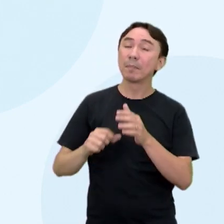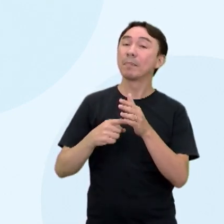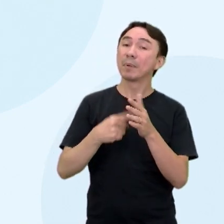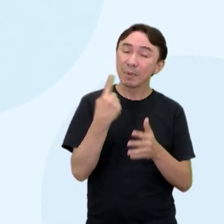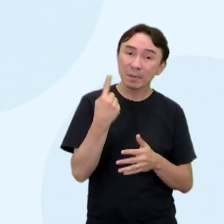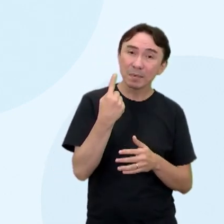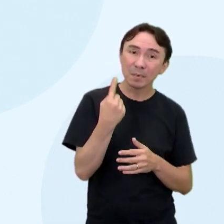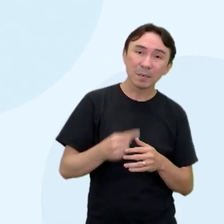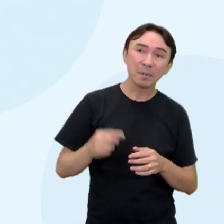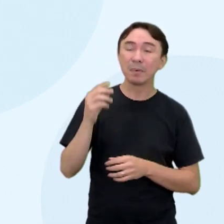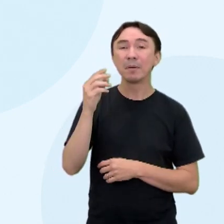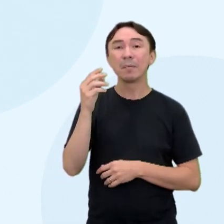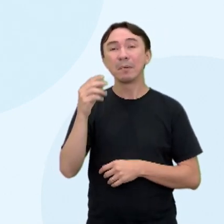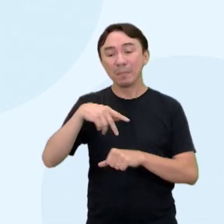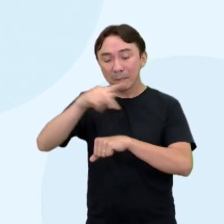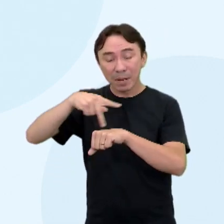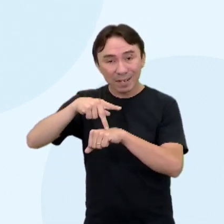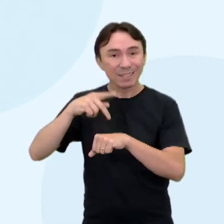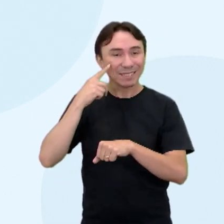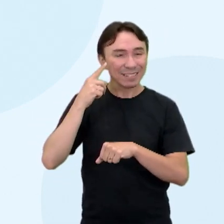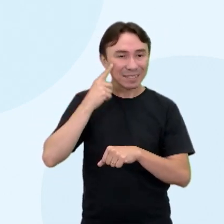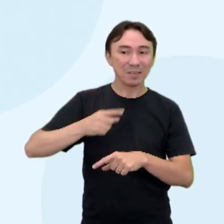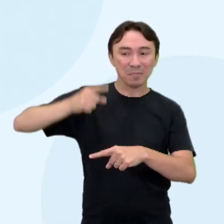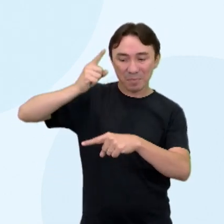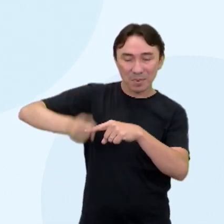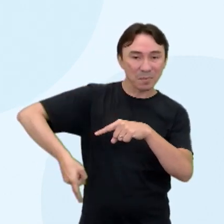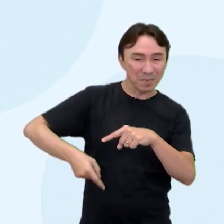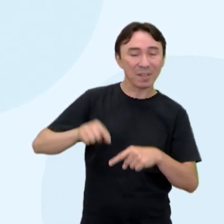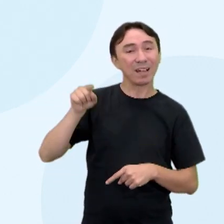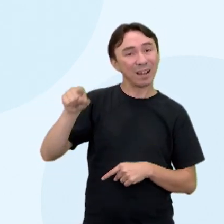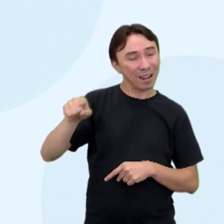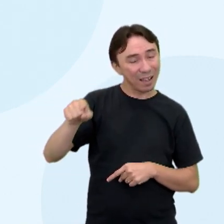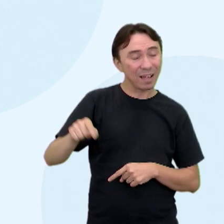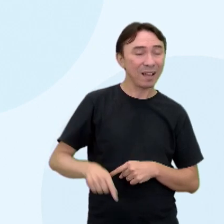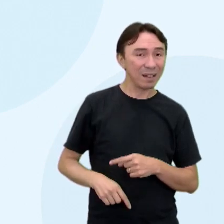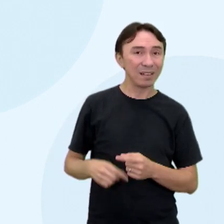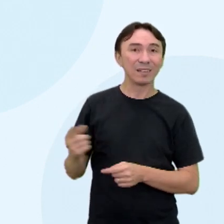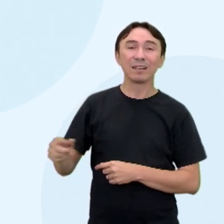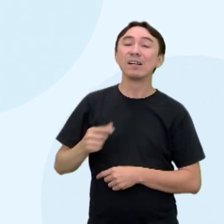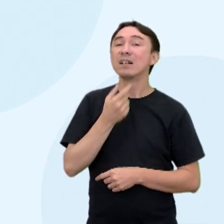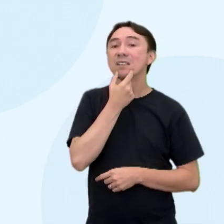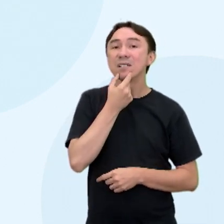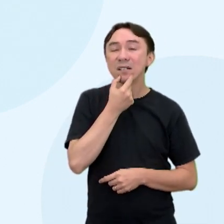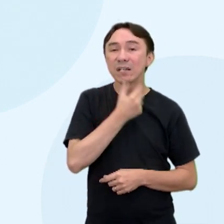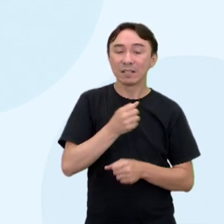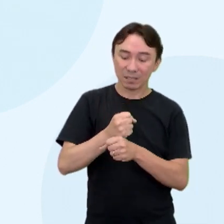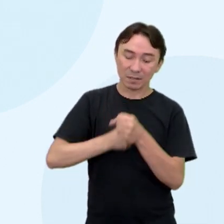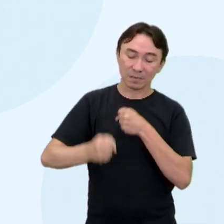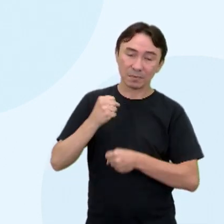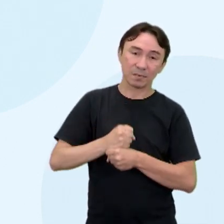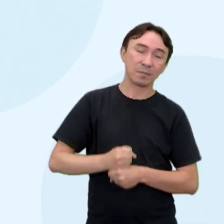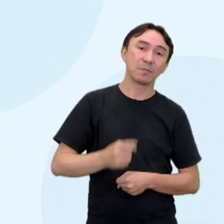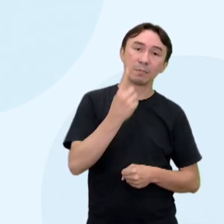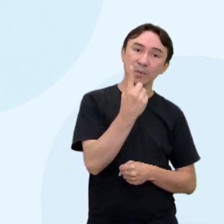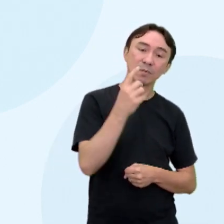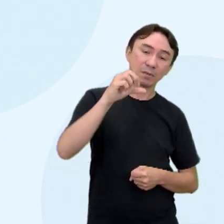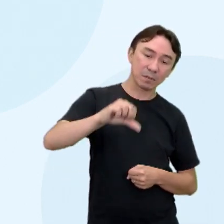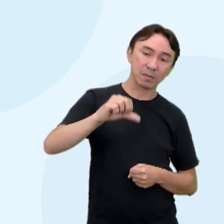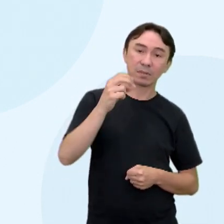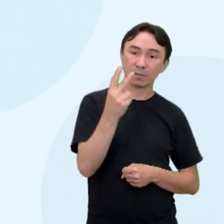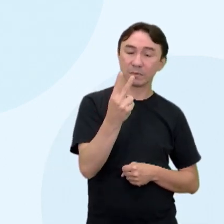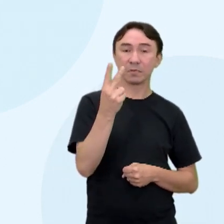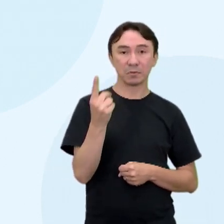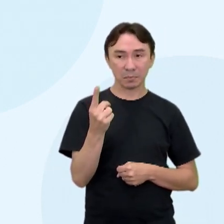foi o primeiro país que criou as regras do futebol, que foi a Inglaterra. Em 1921, quando elas começam a fazer os times